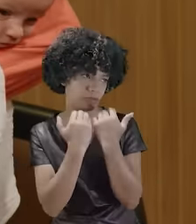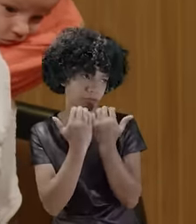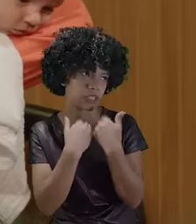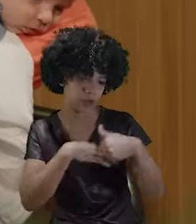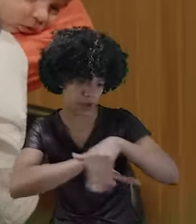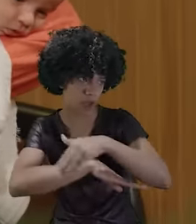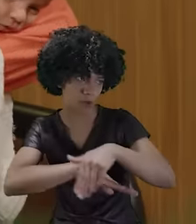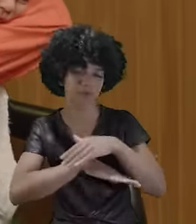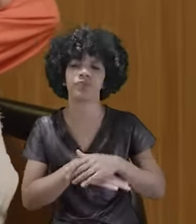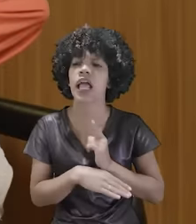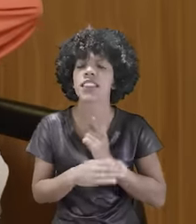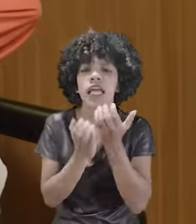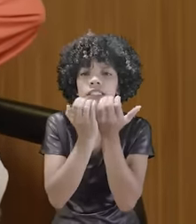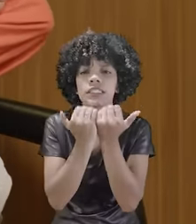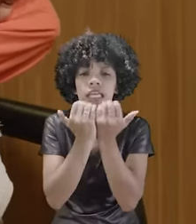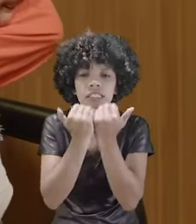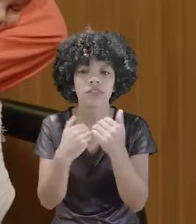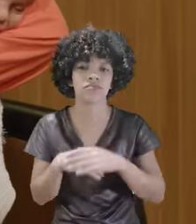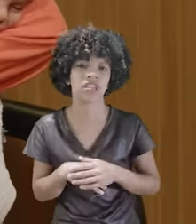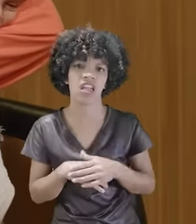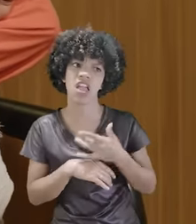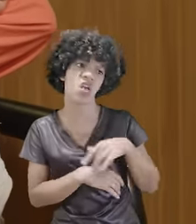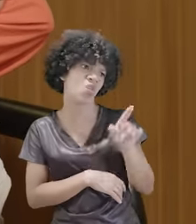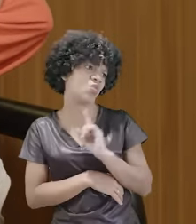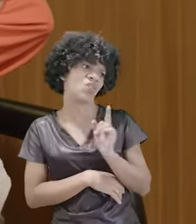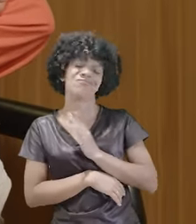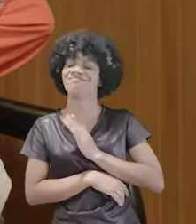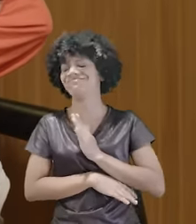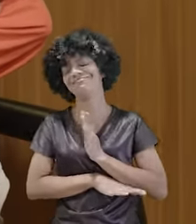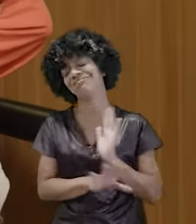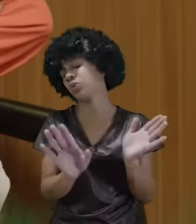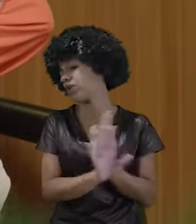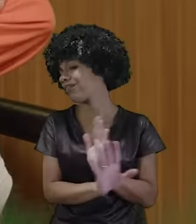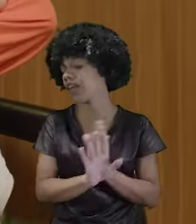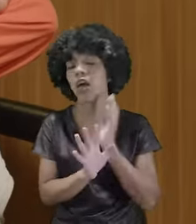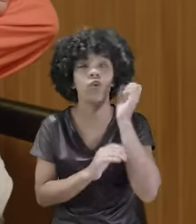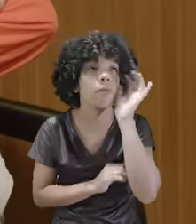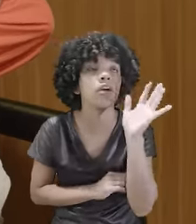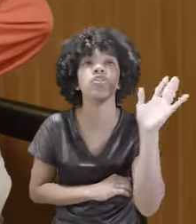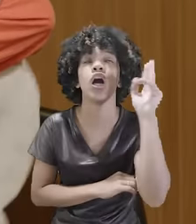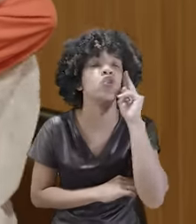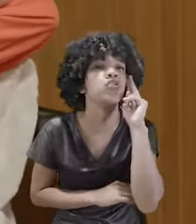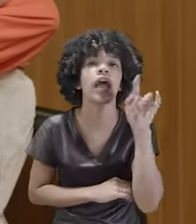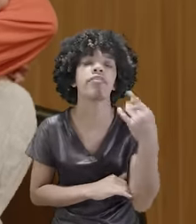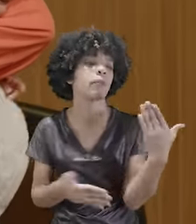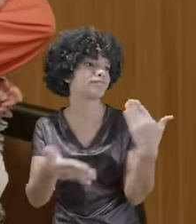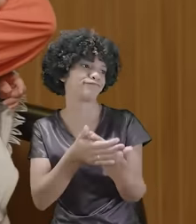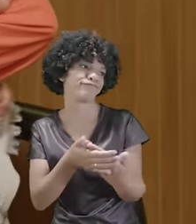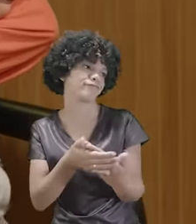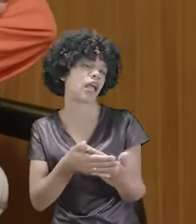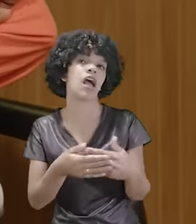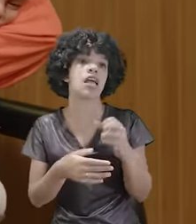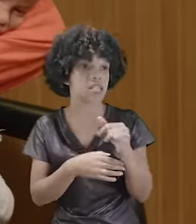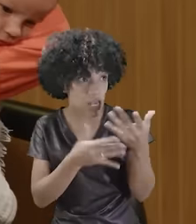e que tem muito milho aí falei para ele ir não vou no consulado não quero me machucar mais não quero que eles me e vai